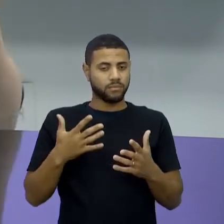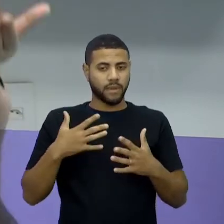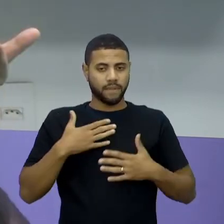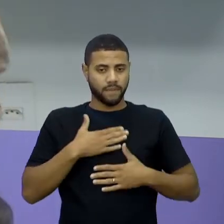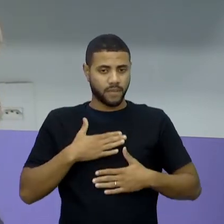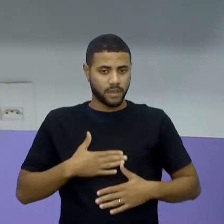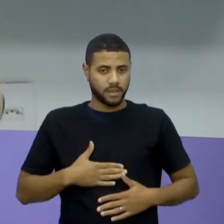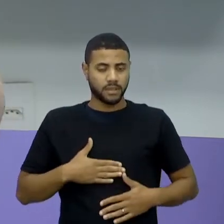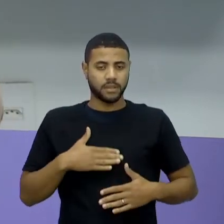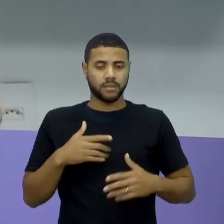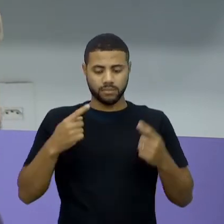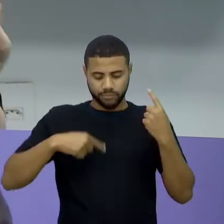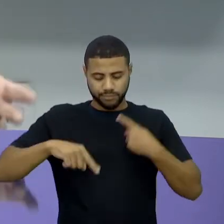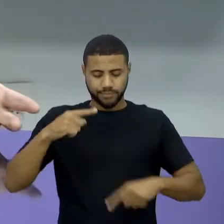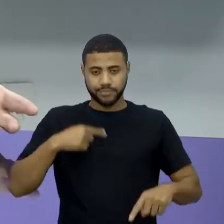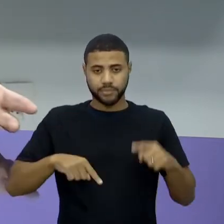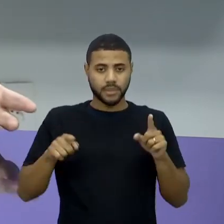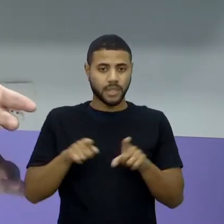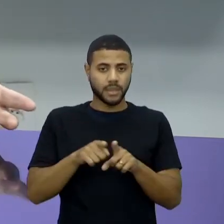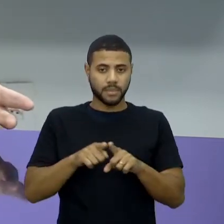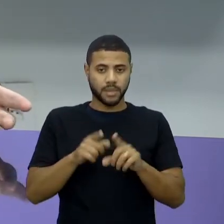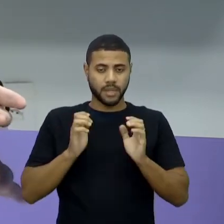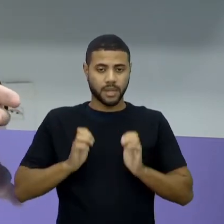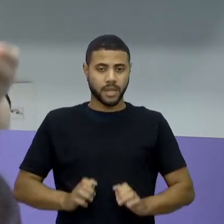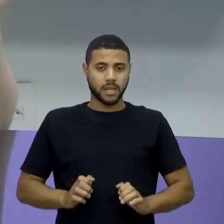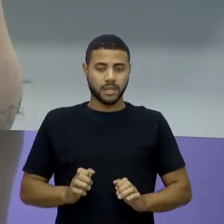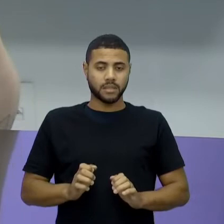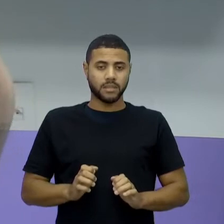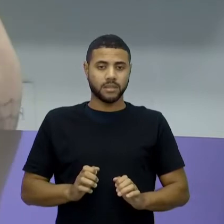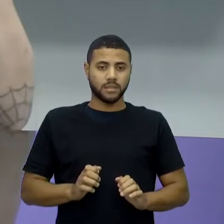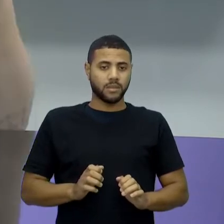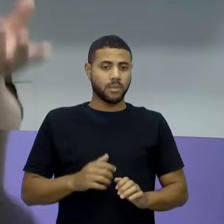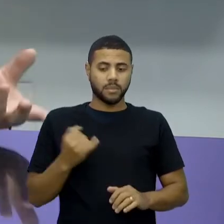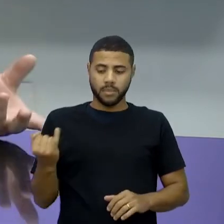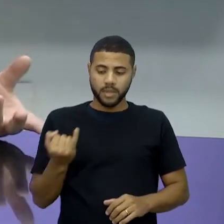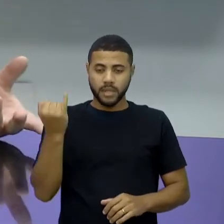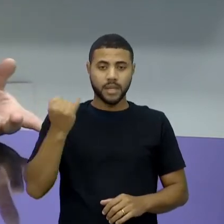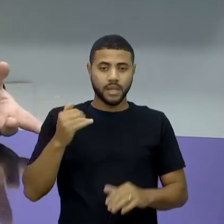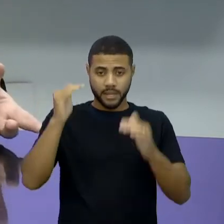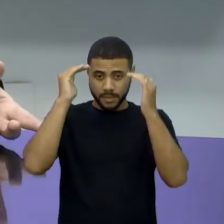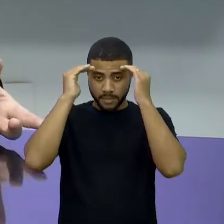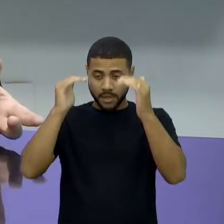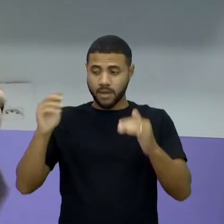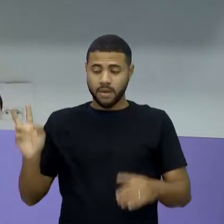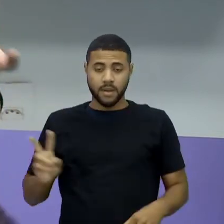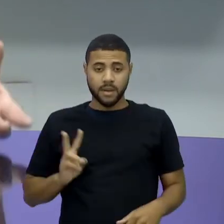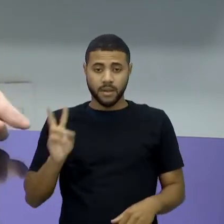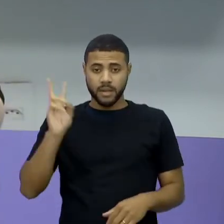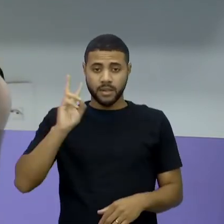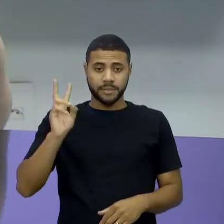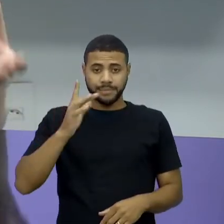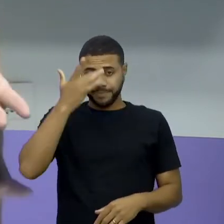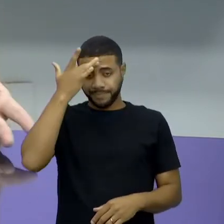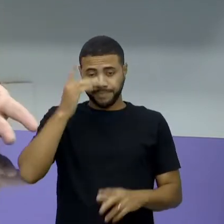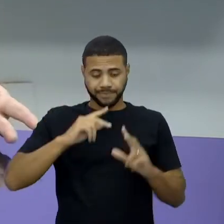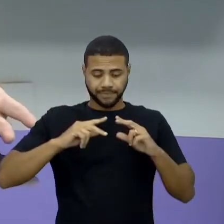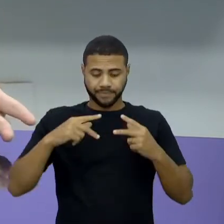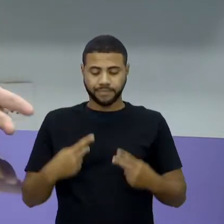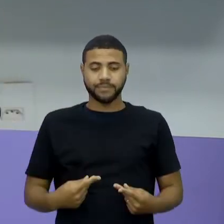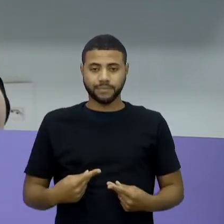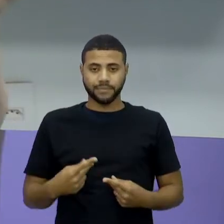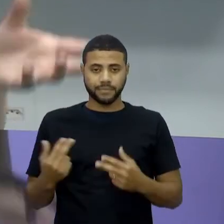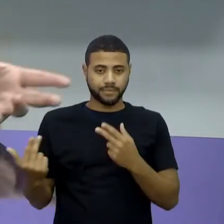para além disso, a vida enquanto dignidade. Né? A vida enquanto respeito ao indivíduo humano, ao